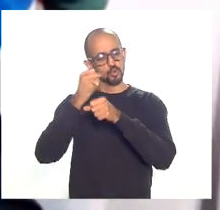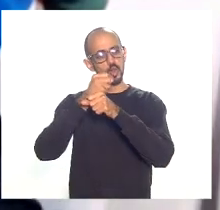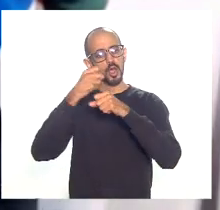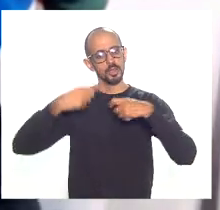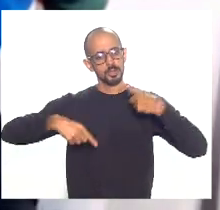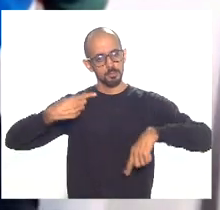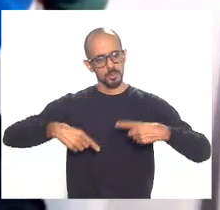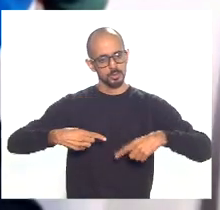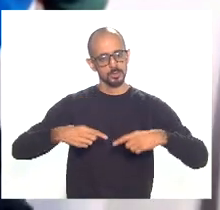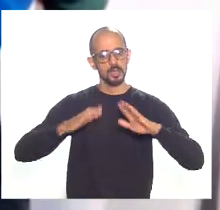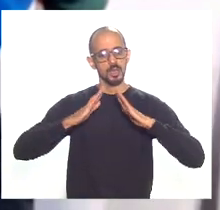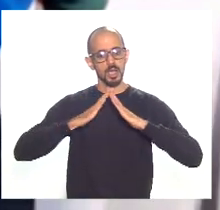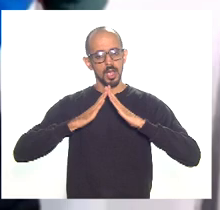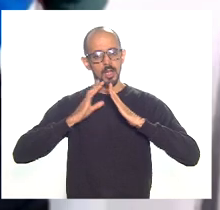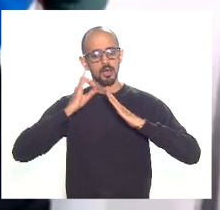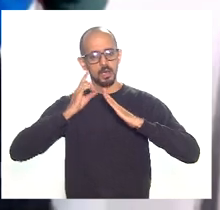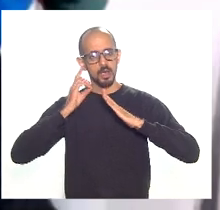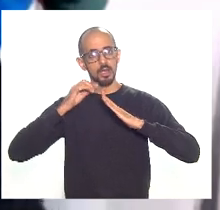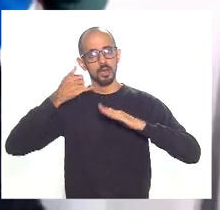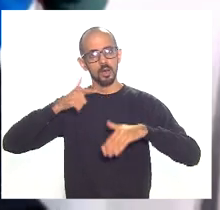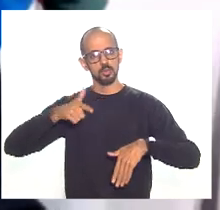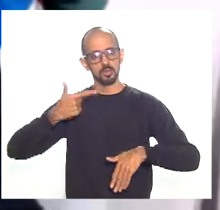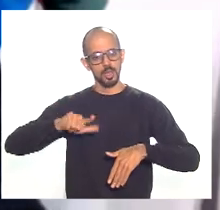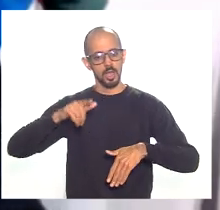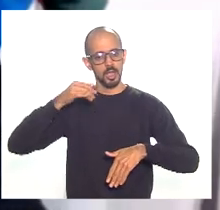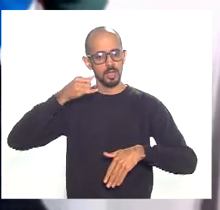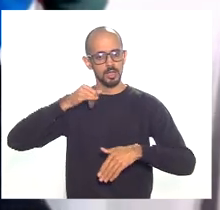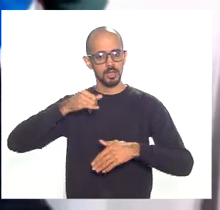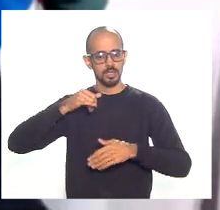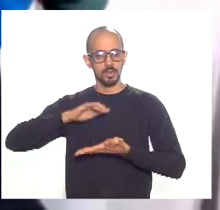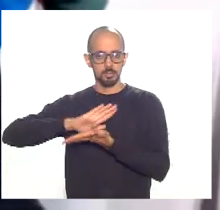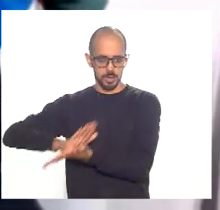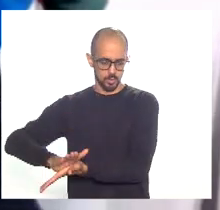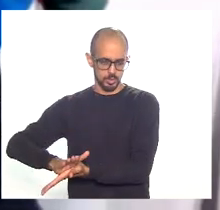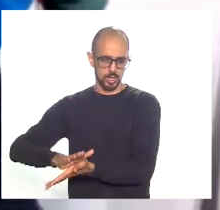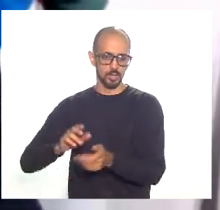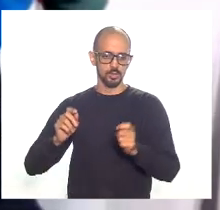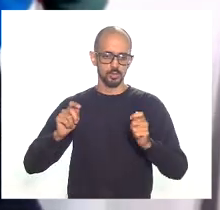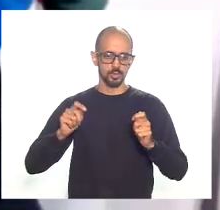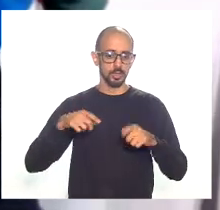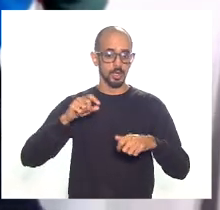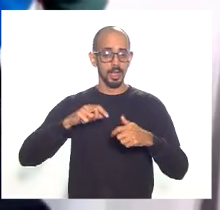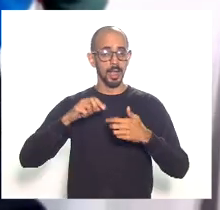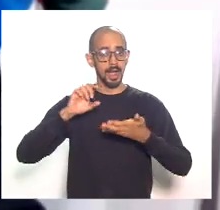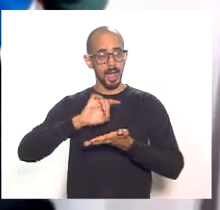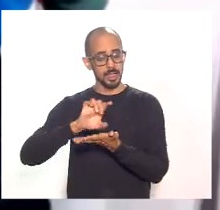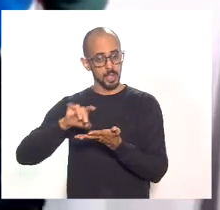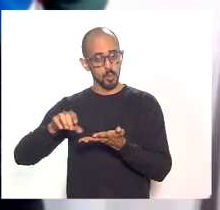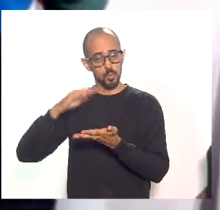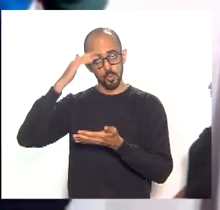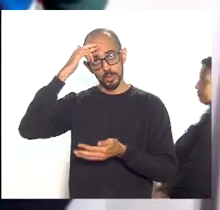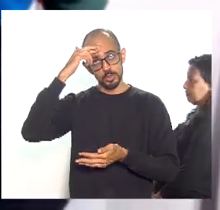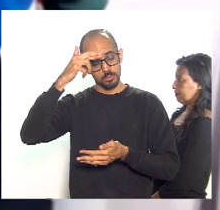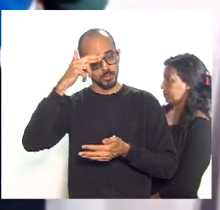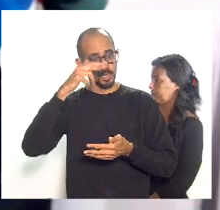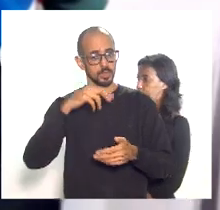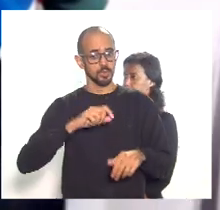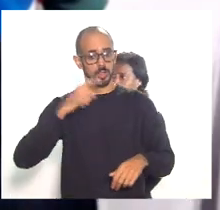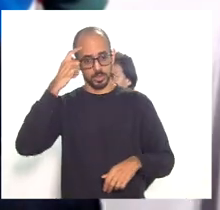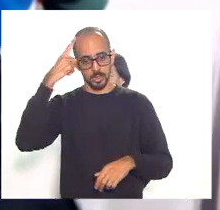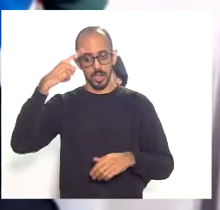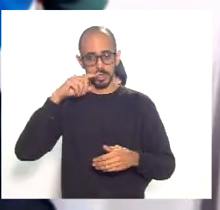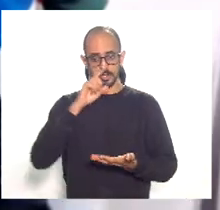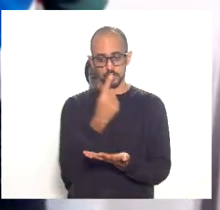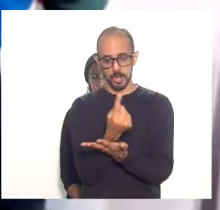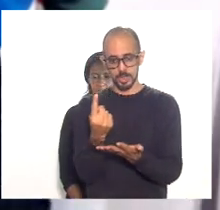parlamento forte, sem preconceito, cada um podendo expor seus pensamentos, respeitar o posicionamento uns